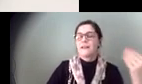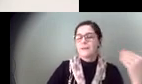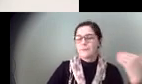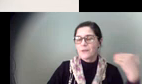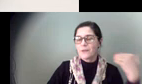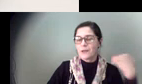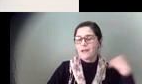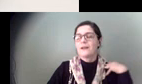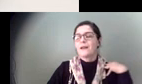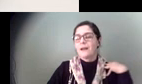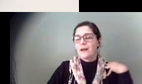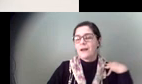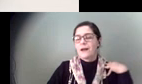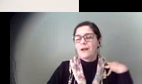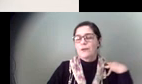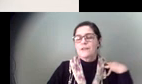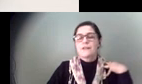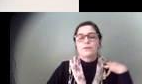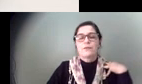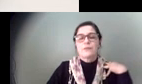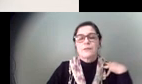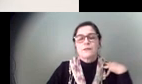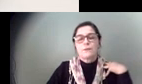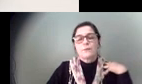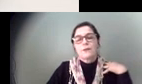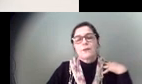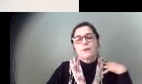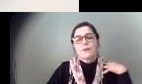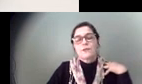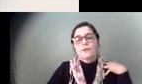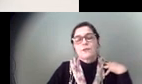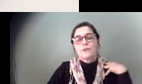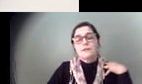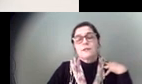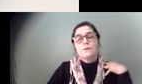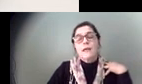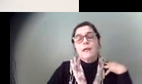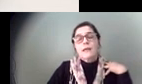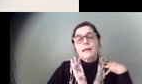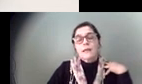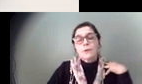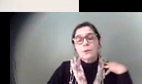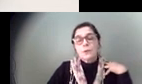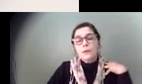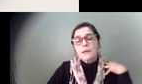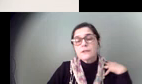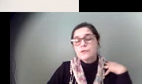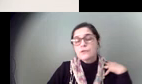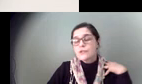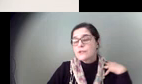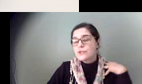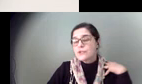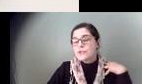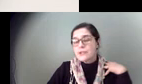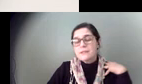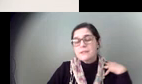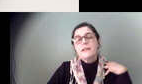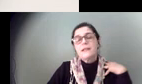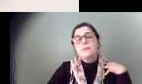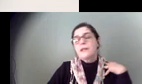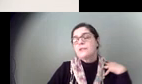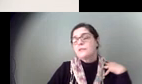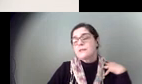que é a nossa formação, né, com a diretoria de ensino. E é claro que eu coloquei aqui sugestões de